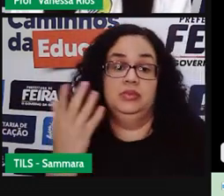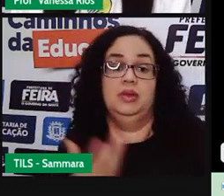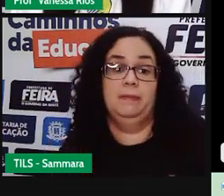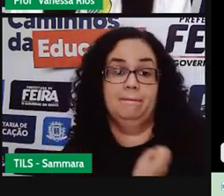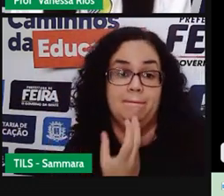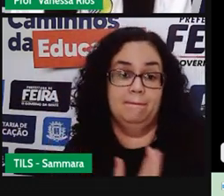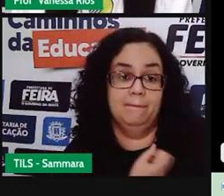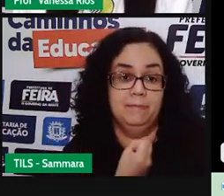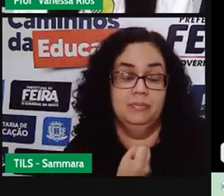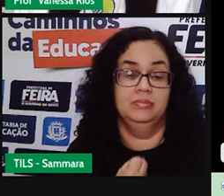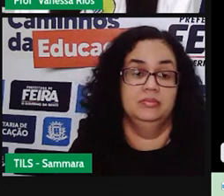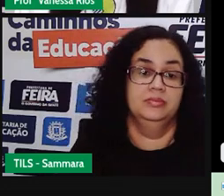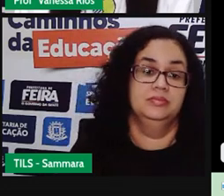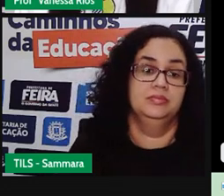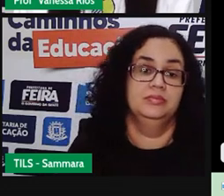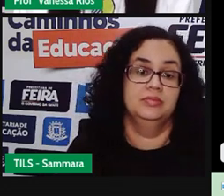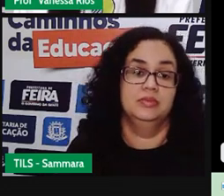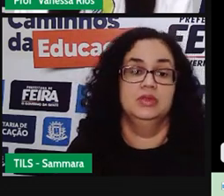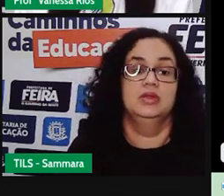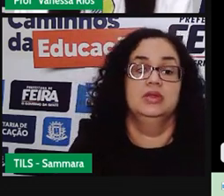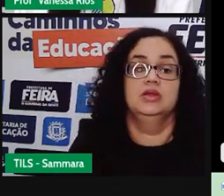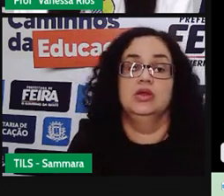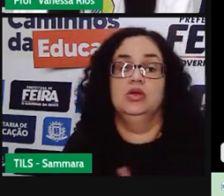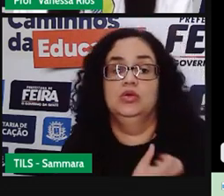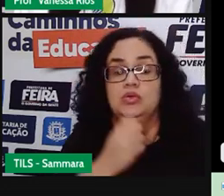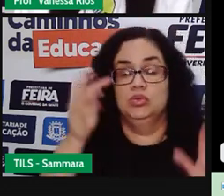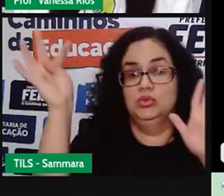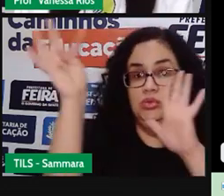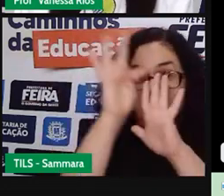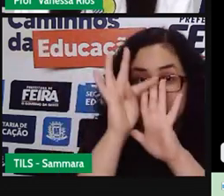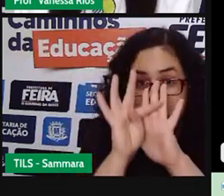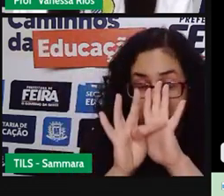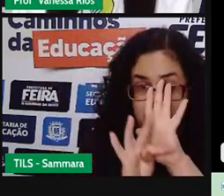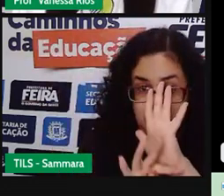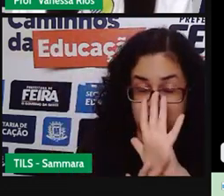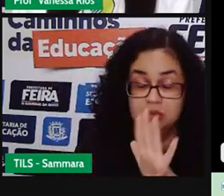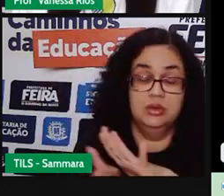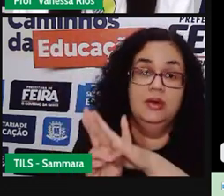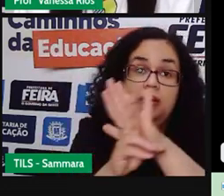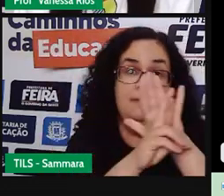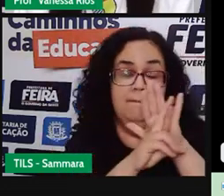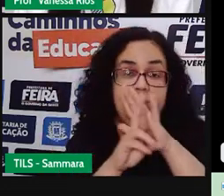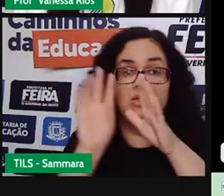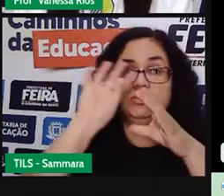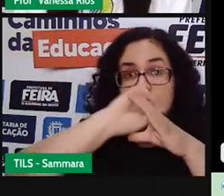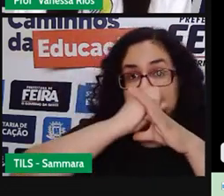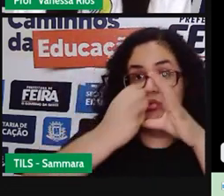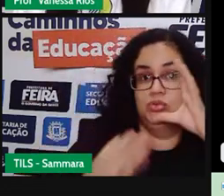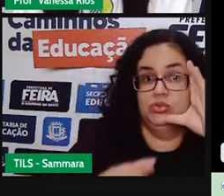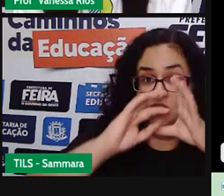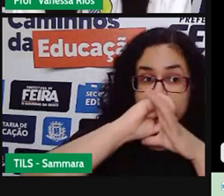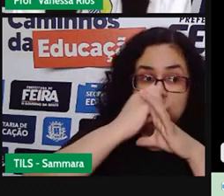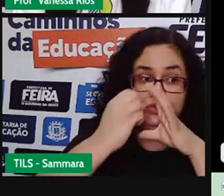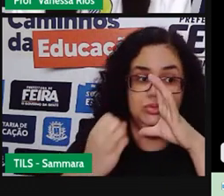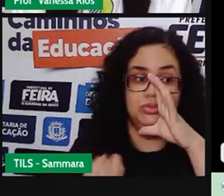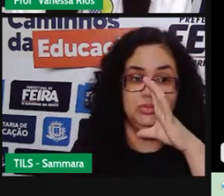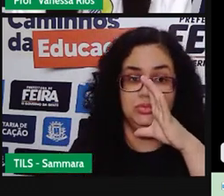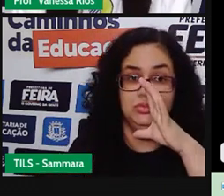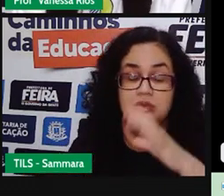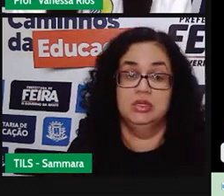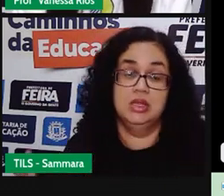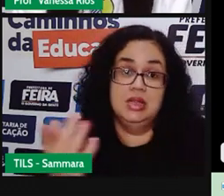apresenta as características poéticas aí da emoção, dos sentimentos, mas tem uma estrutura própria para que